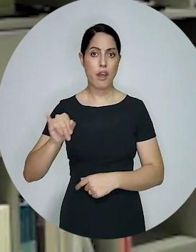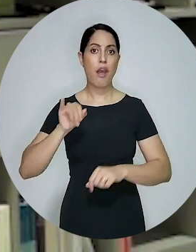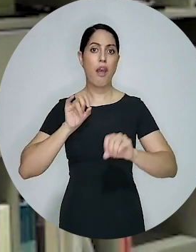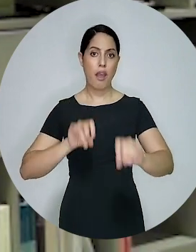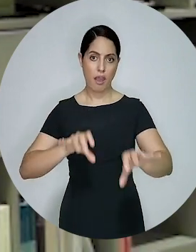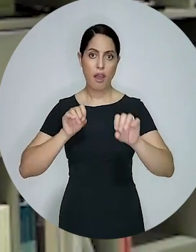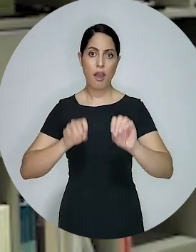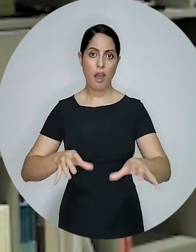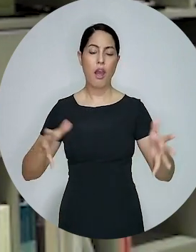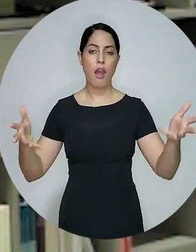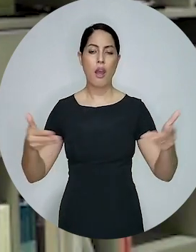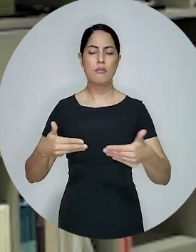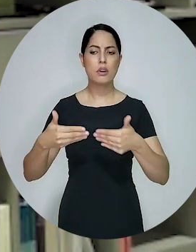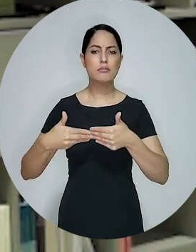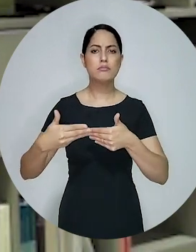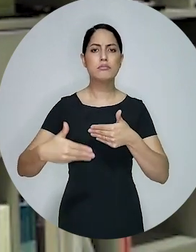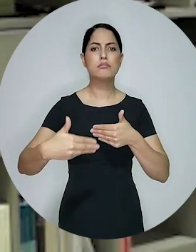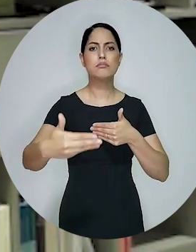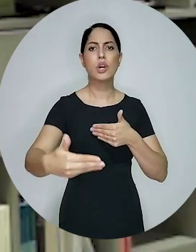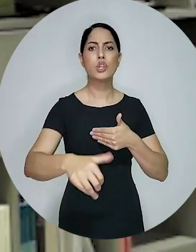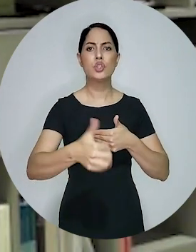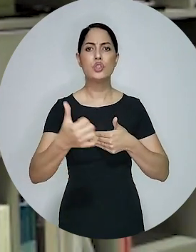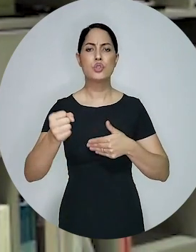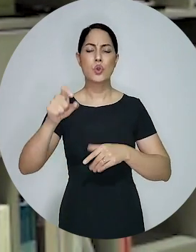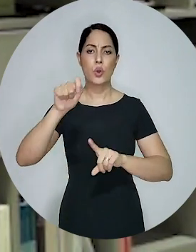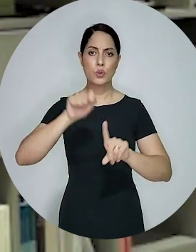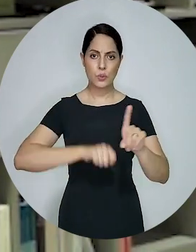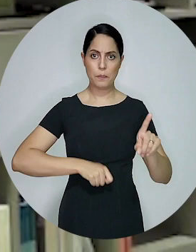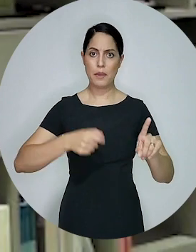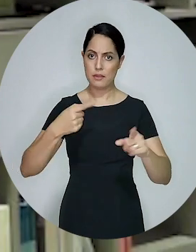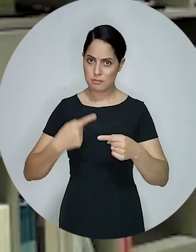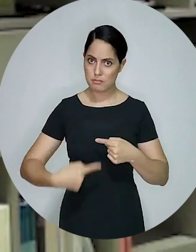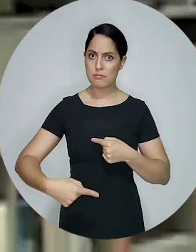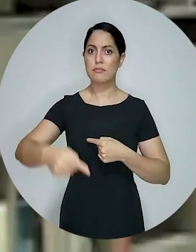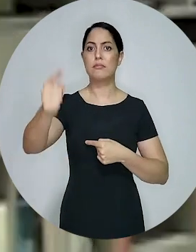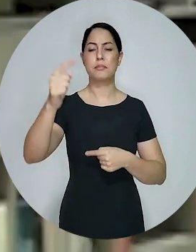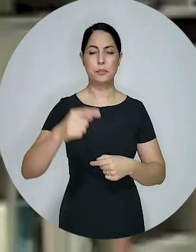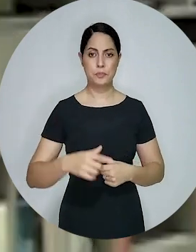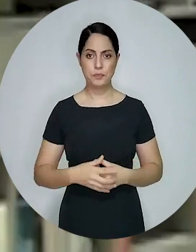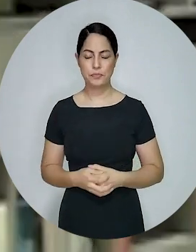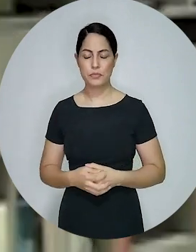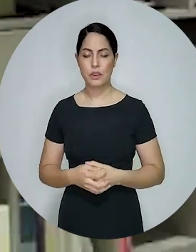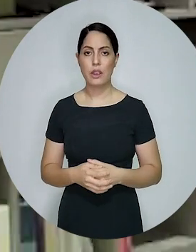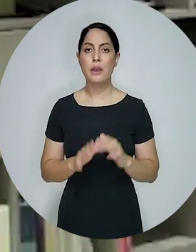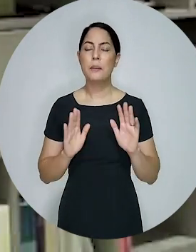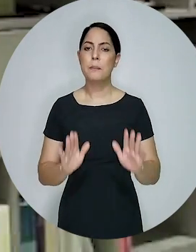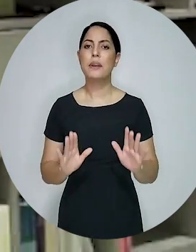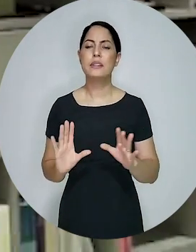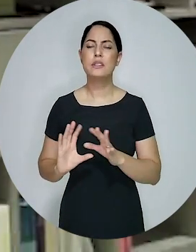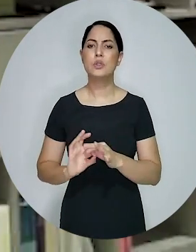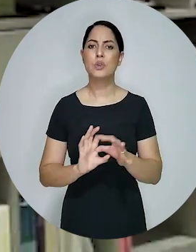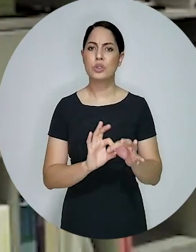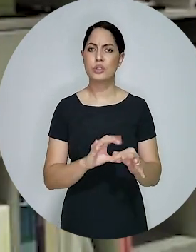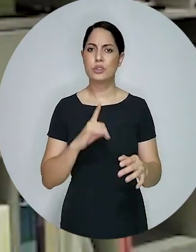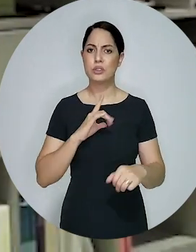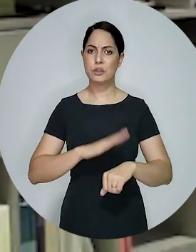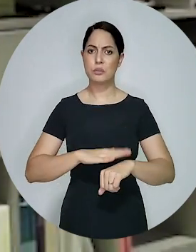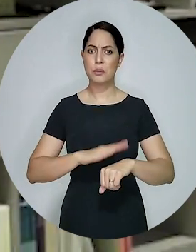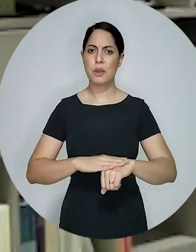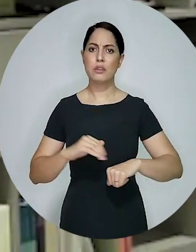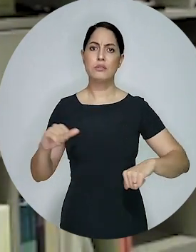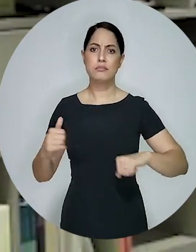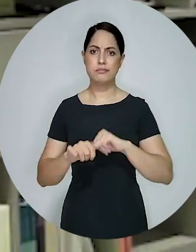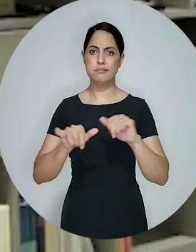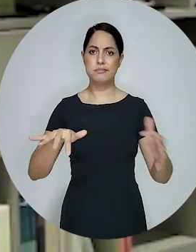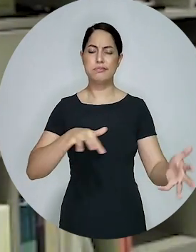inicial às aulas que se seguirão pelos próximos 18 meses. Numa retomada imediatamente posterior